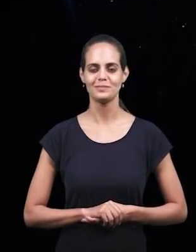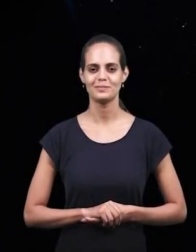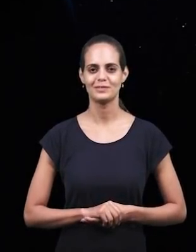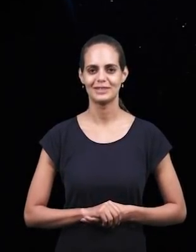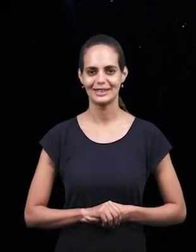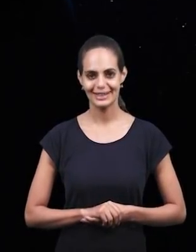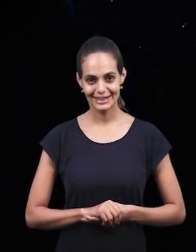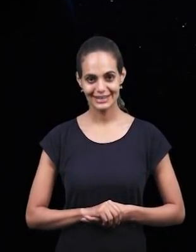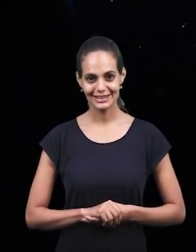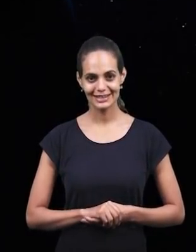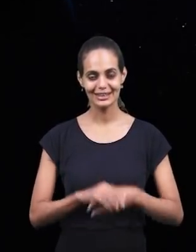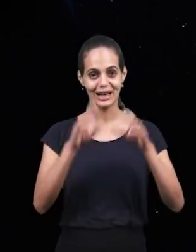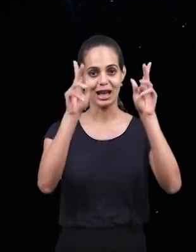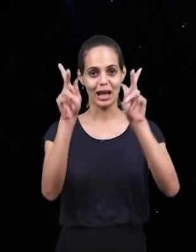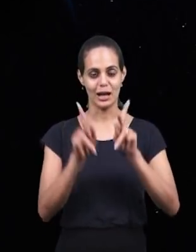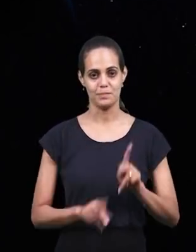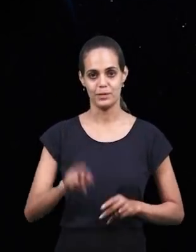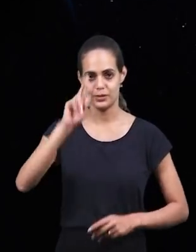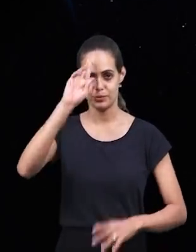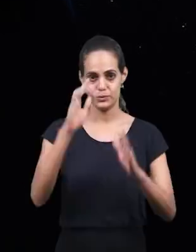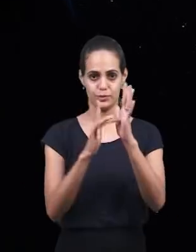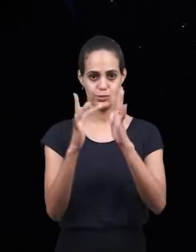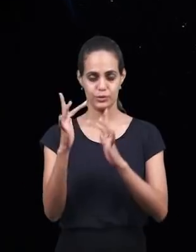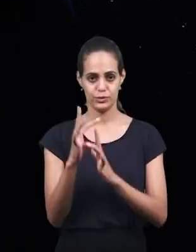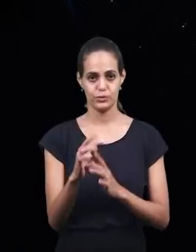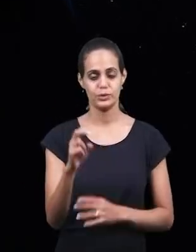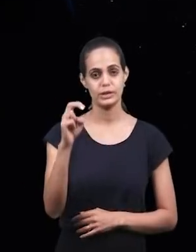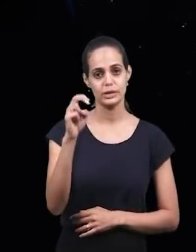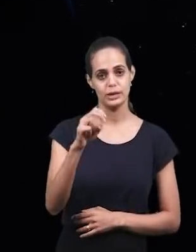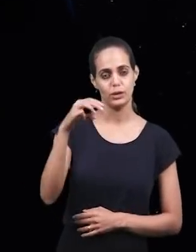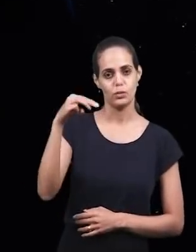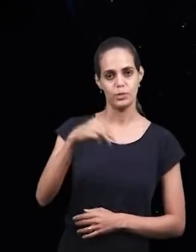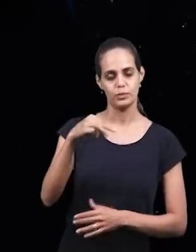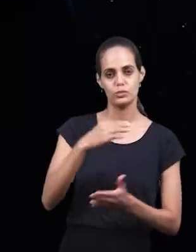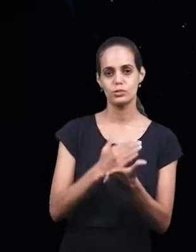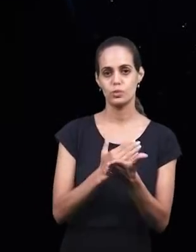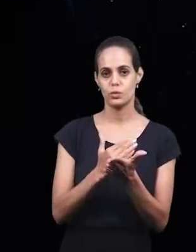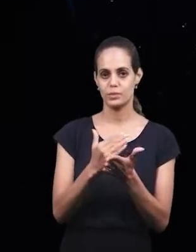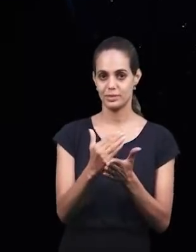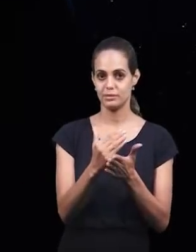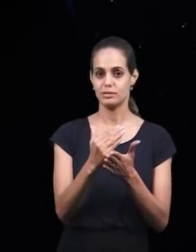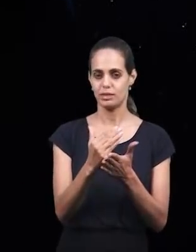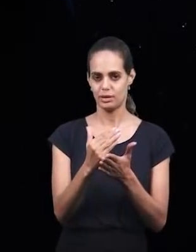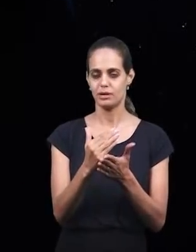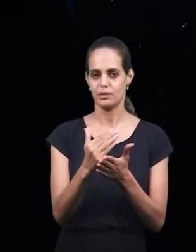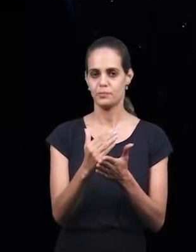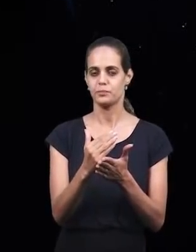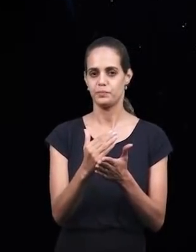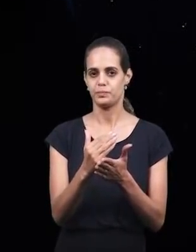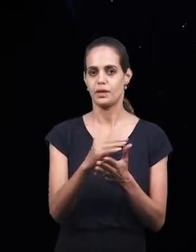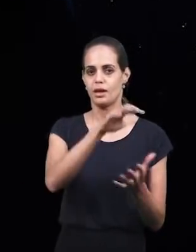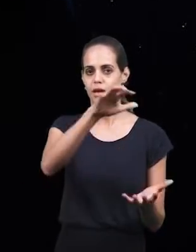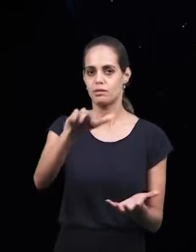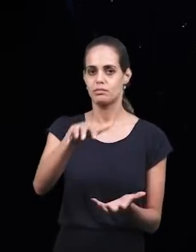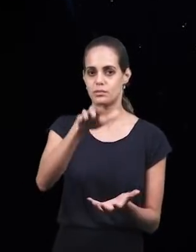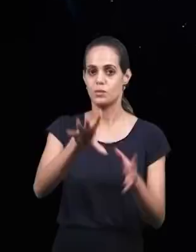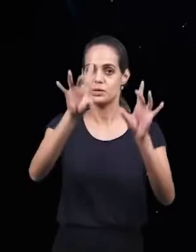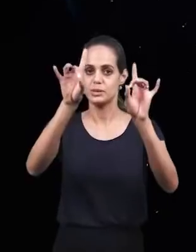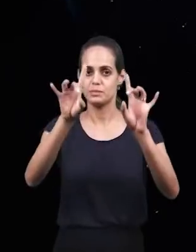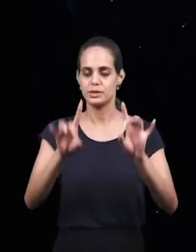A paz do Senhor Jesus. Dentro de 5 minutos daremos início a uma transmissão especial para o